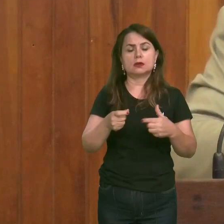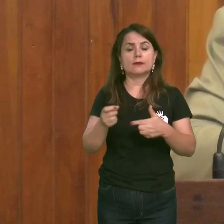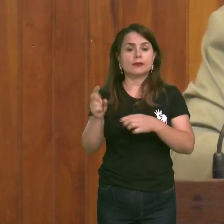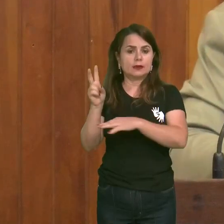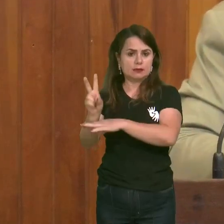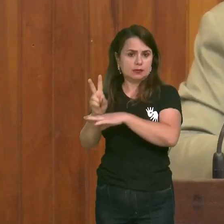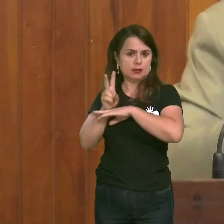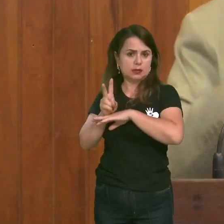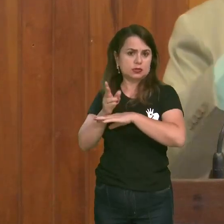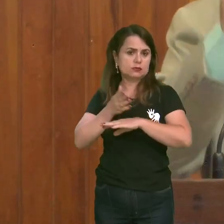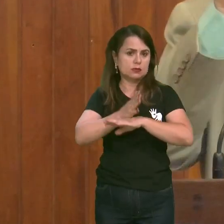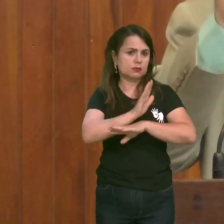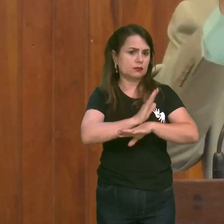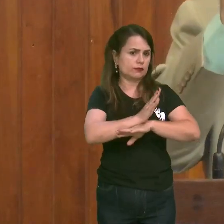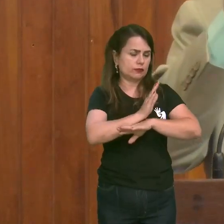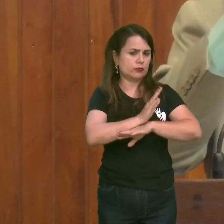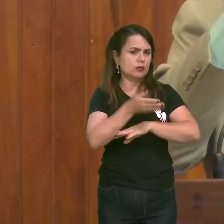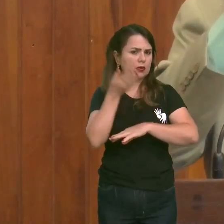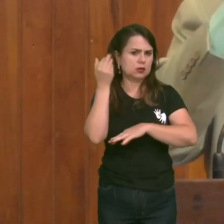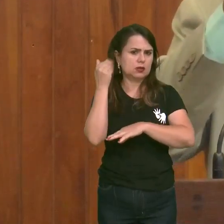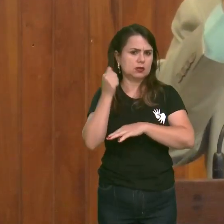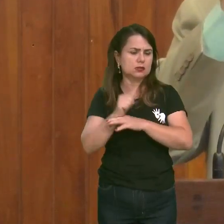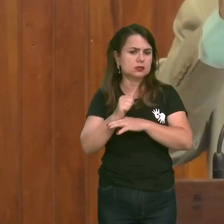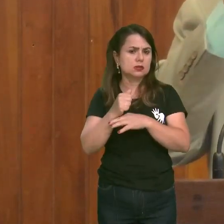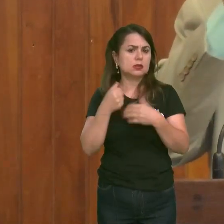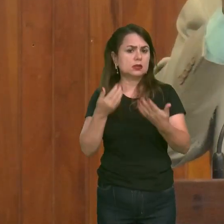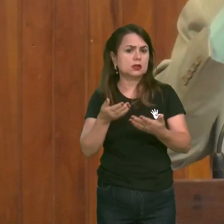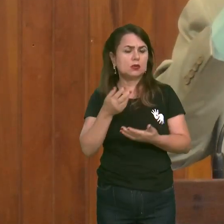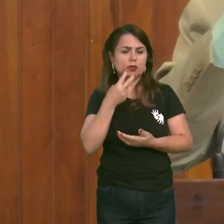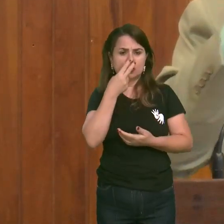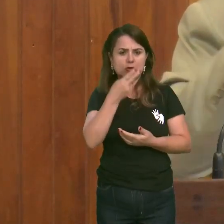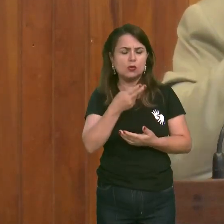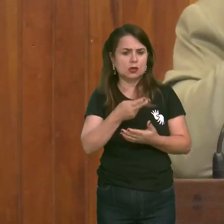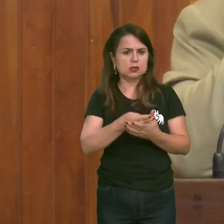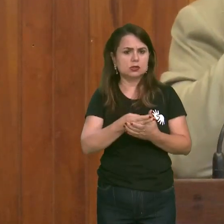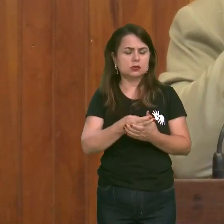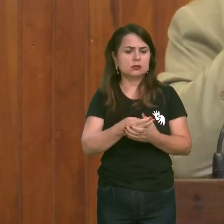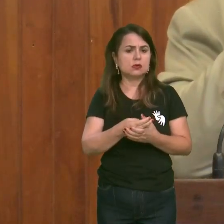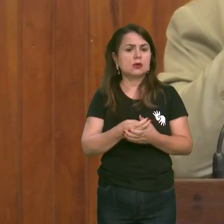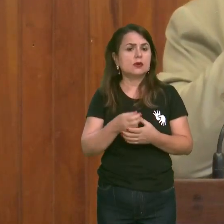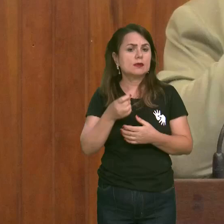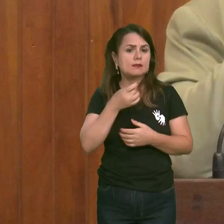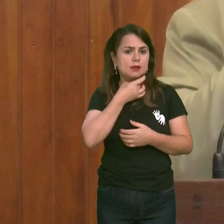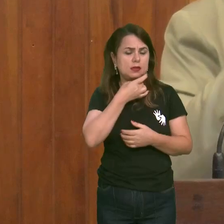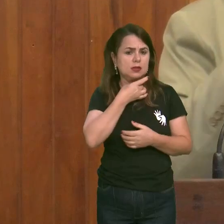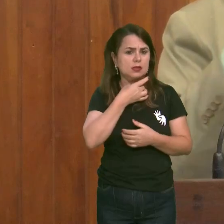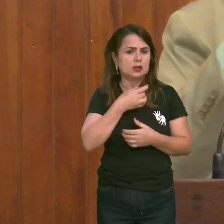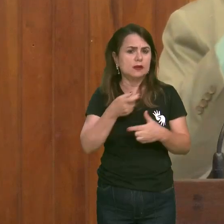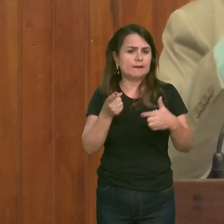eu acredito que Marília já está devendo um orçamento inteiro de dívidas